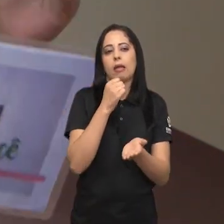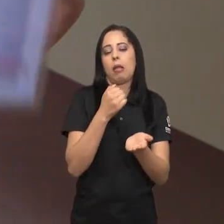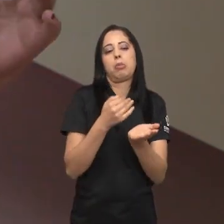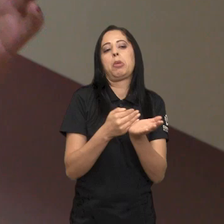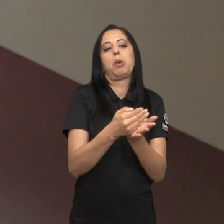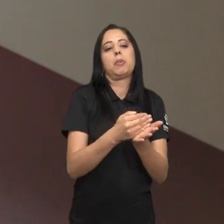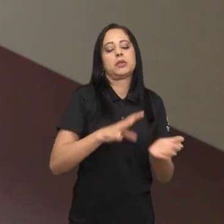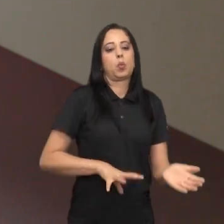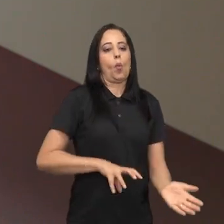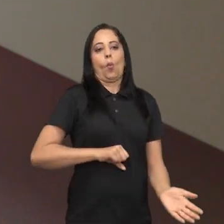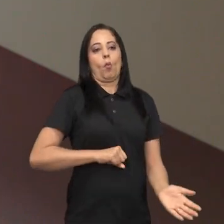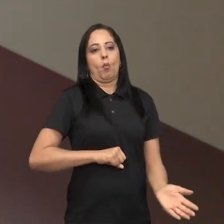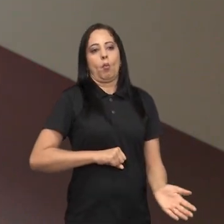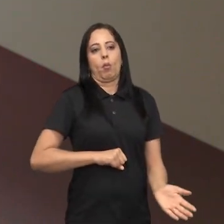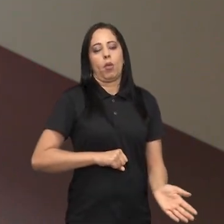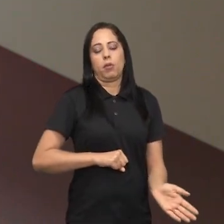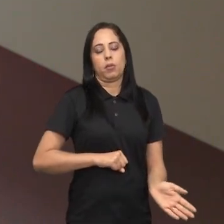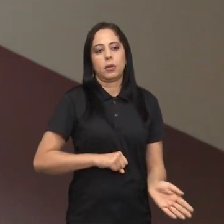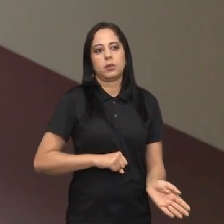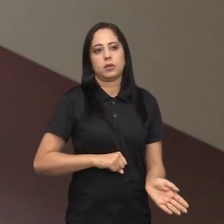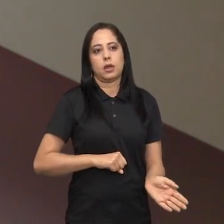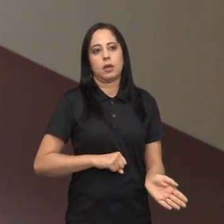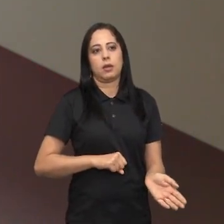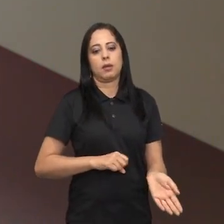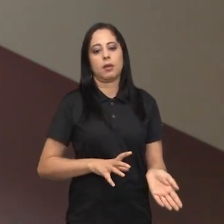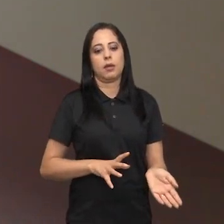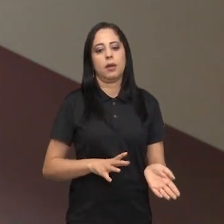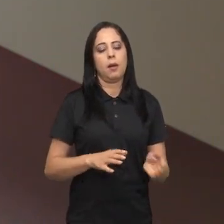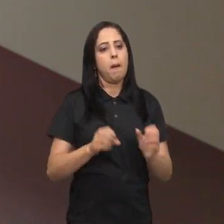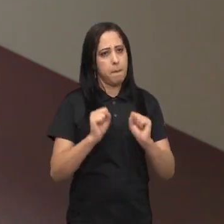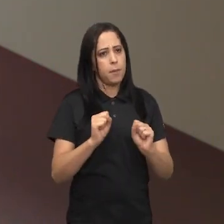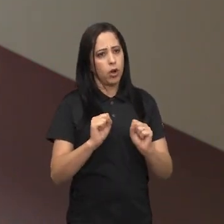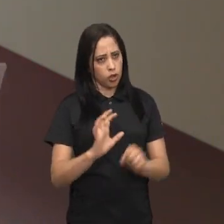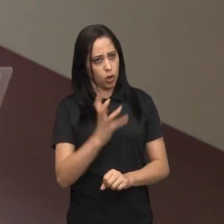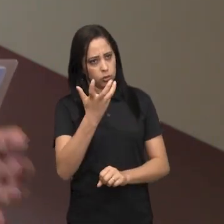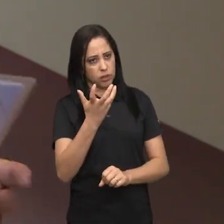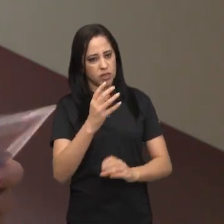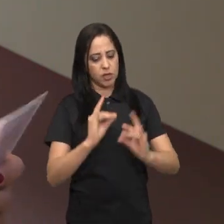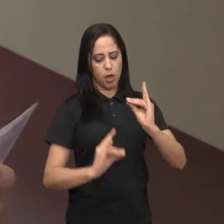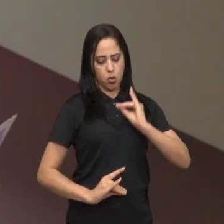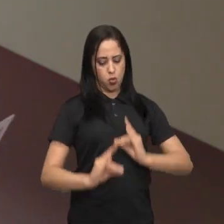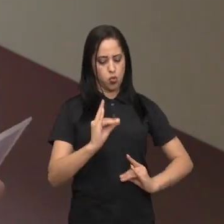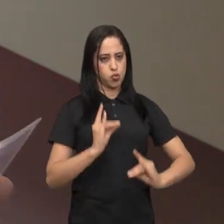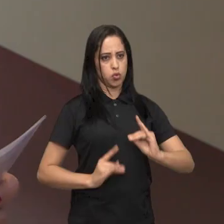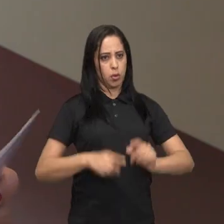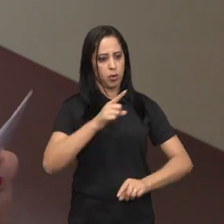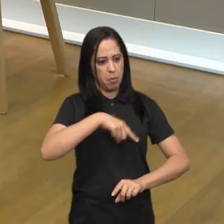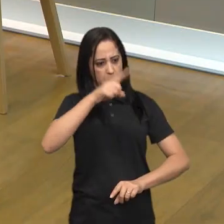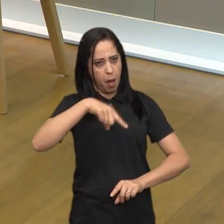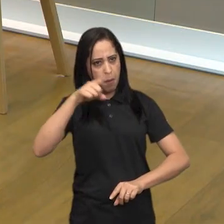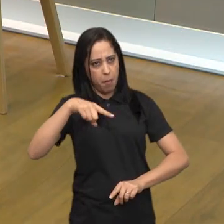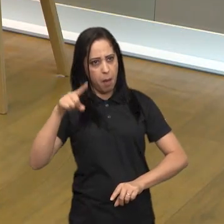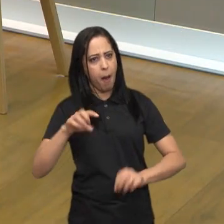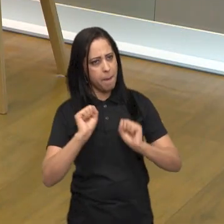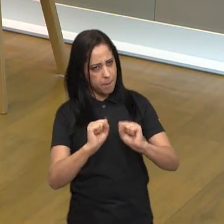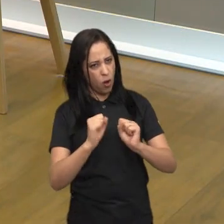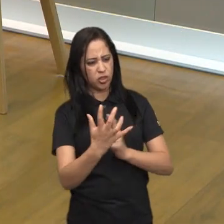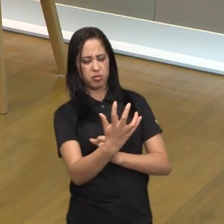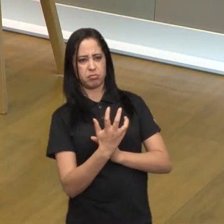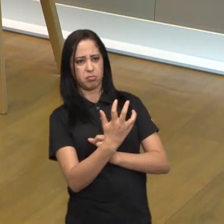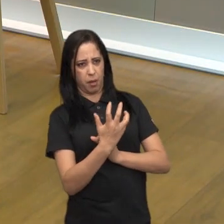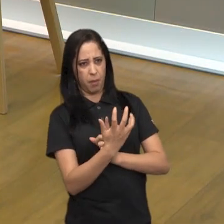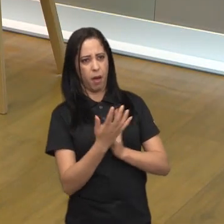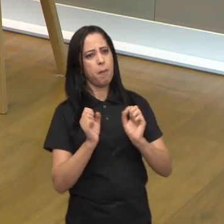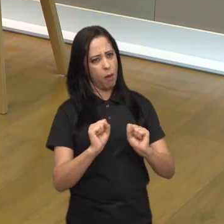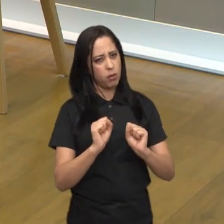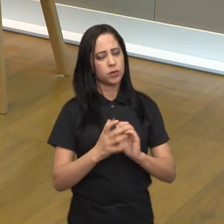mesmo nessa transição entre a primeira menstruação e a fase da menopausa, pode ocorrer esse desequilíbrio? Algum fator externo, de repente falta de alimentação,